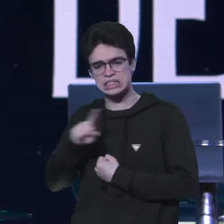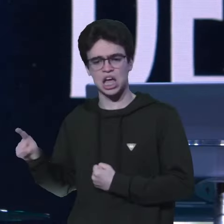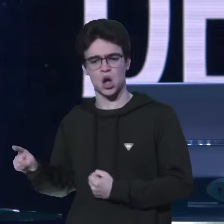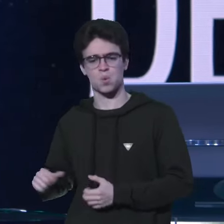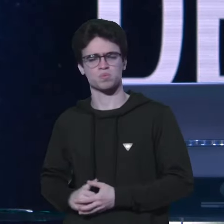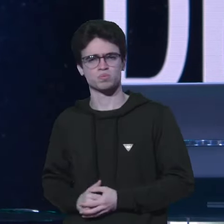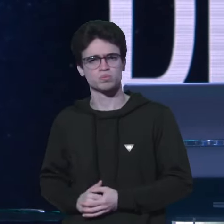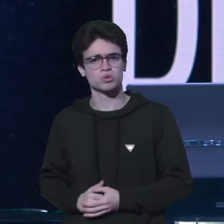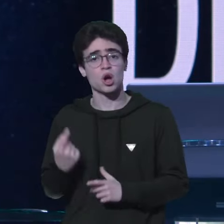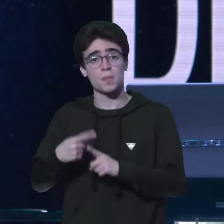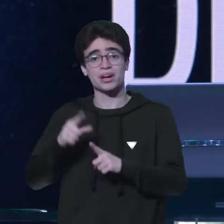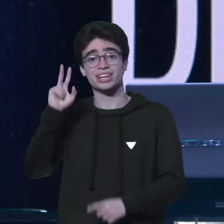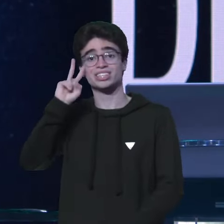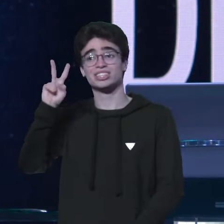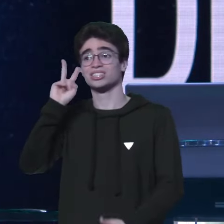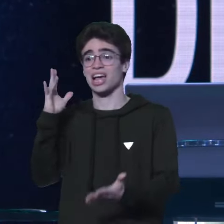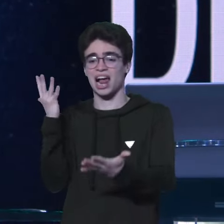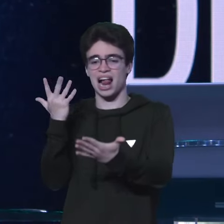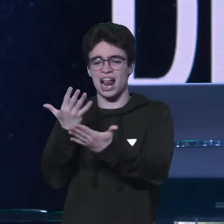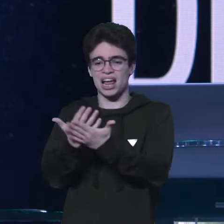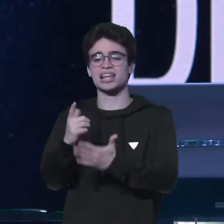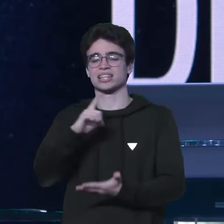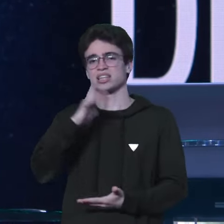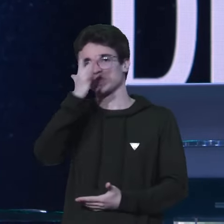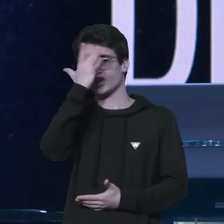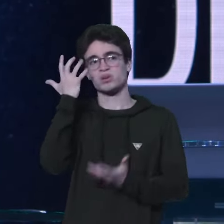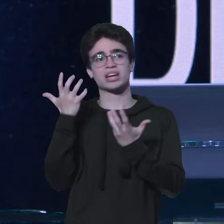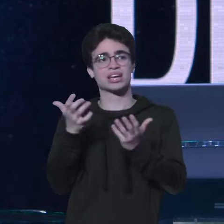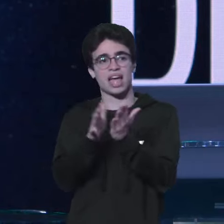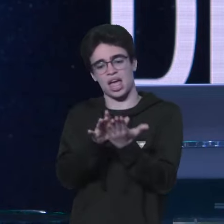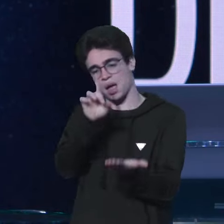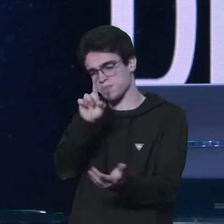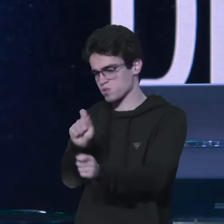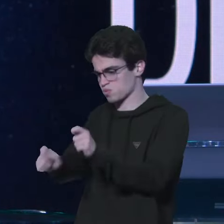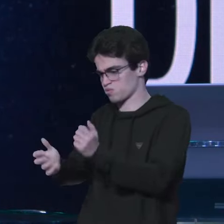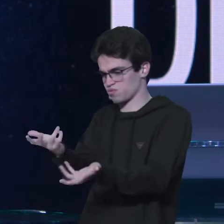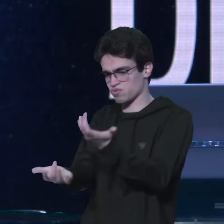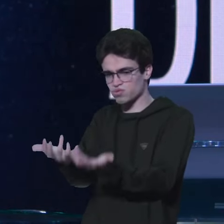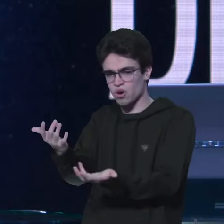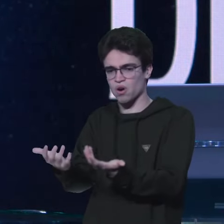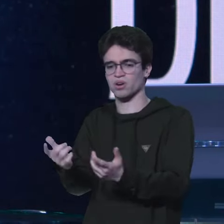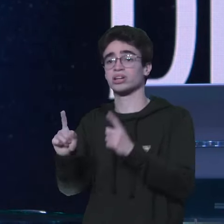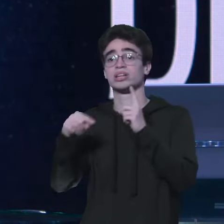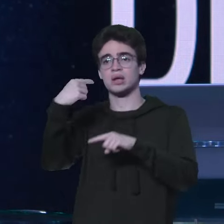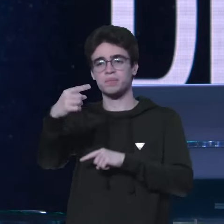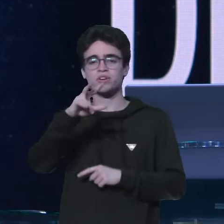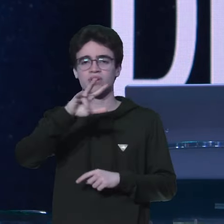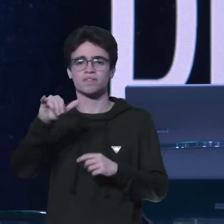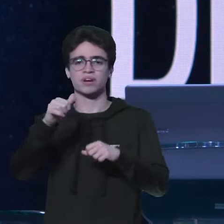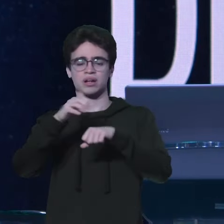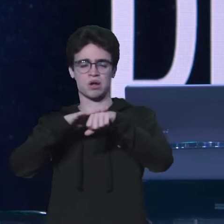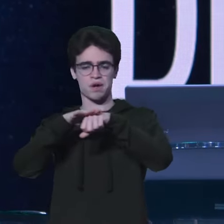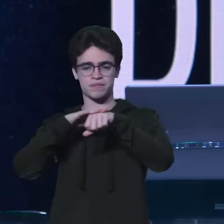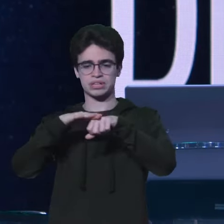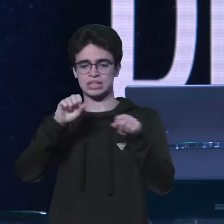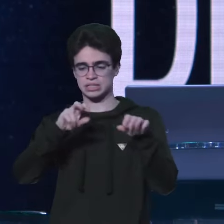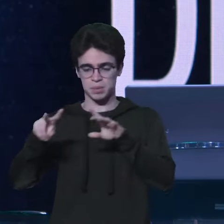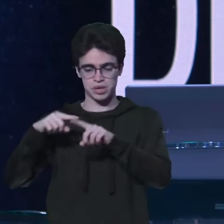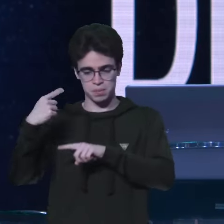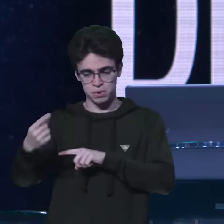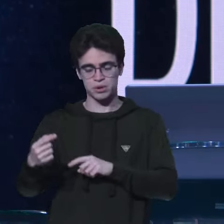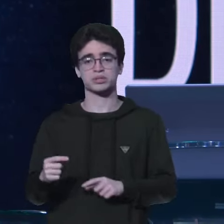Tiveram homens na história que tentaram queimar as Bíblias, queimar os crentes. A gente vai conversar um pouquinho sobre isso semana que vem, mas